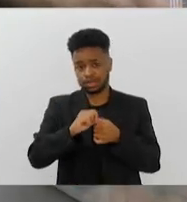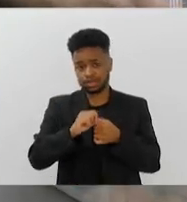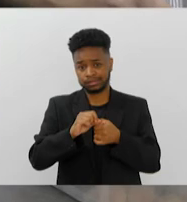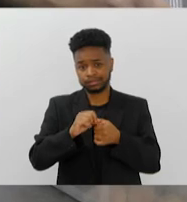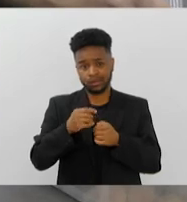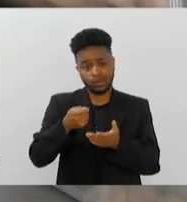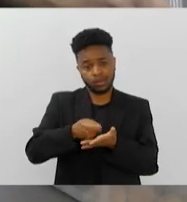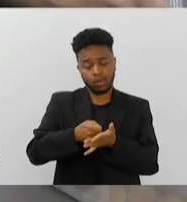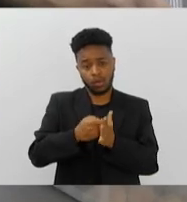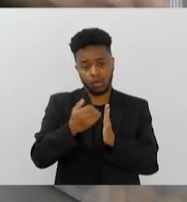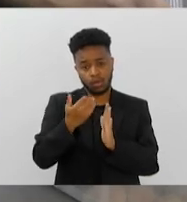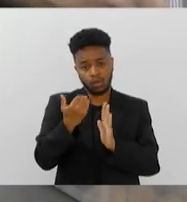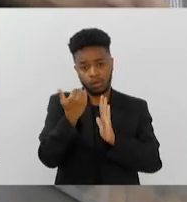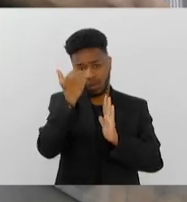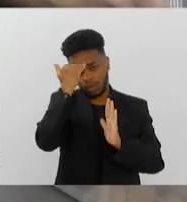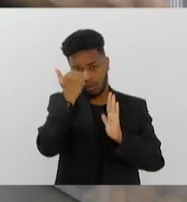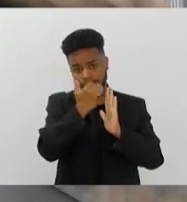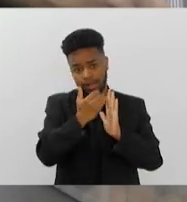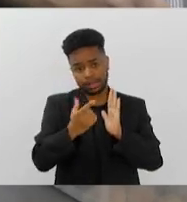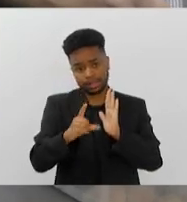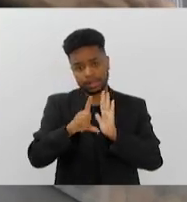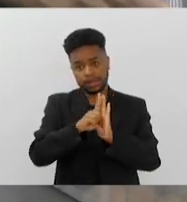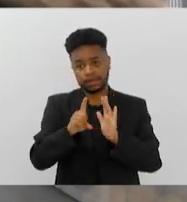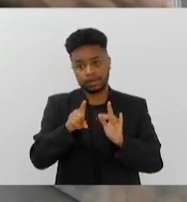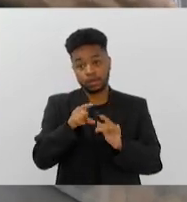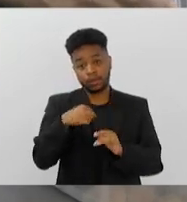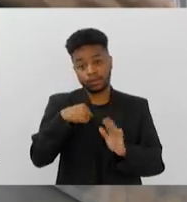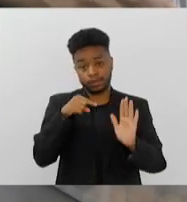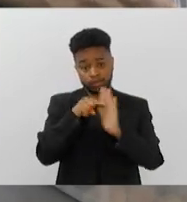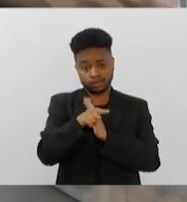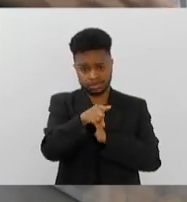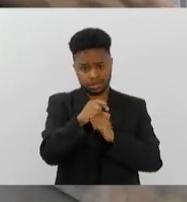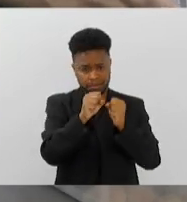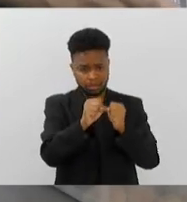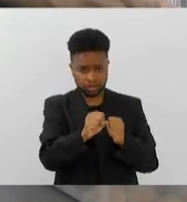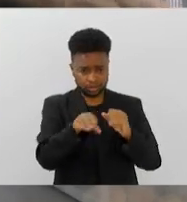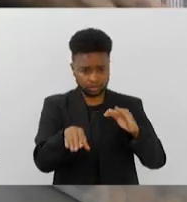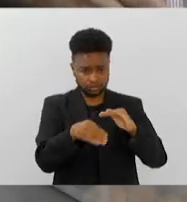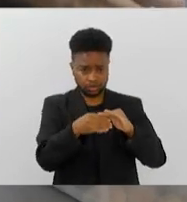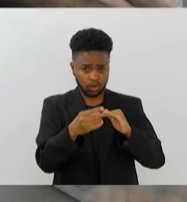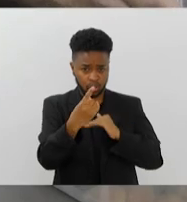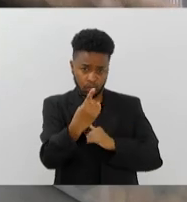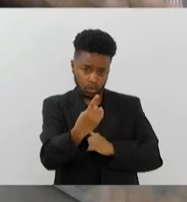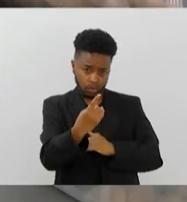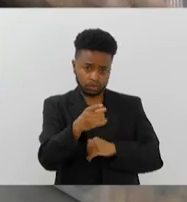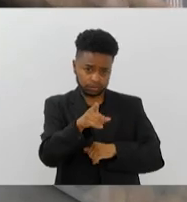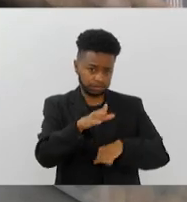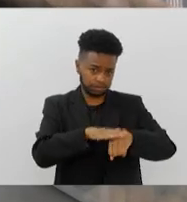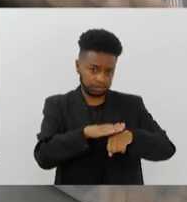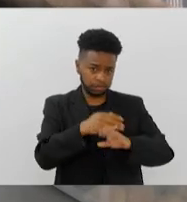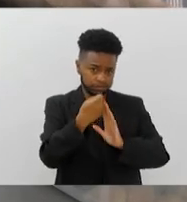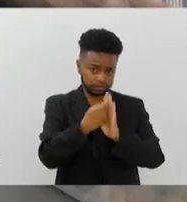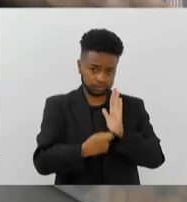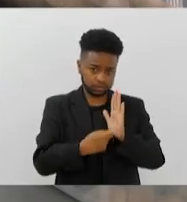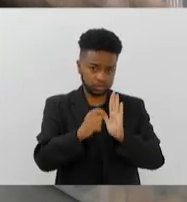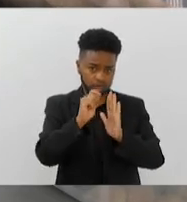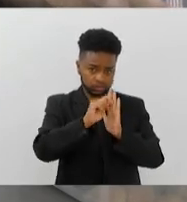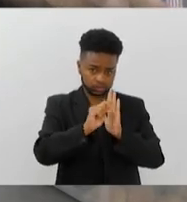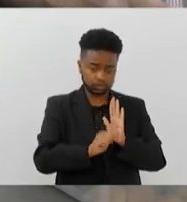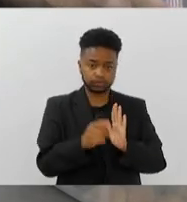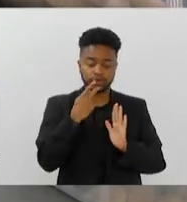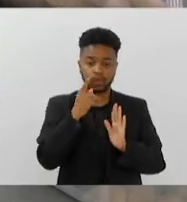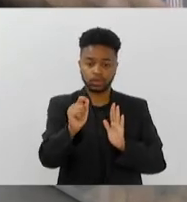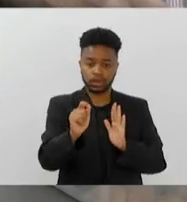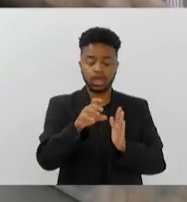acatar as emendas do deputado Luiz Paulo, acrescentar uma de sua própria lavra, dizendo o seguinte: os